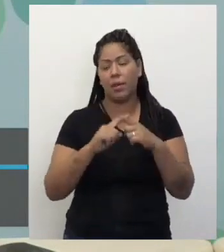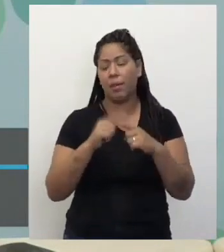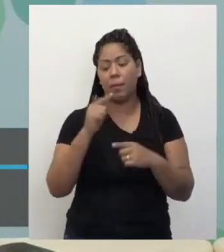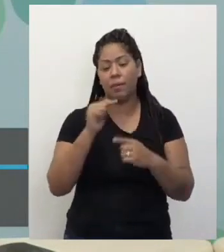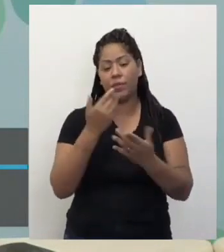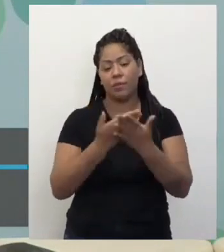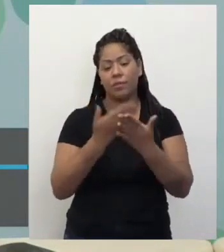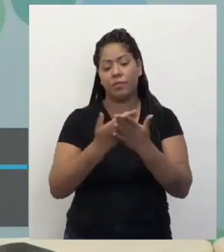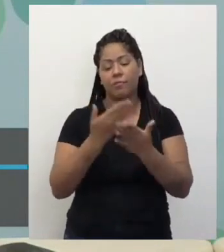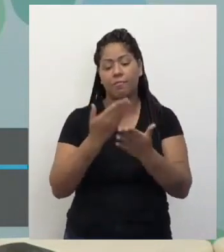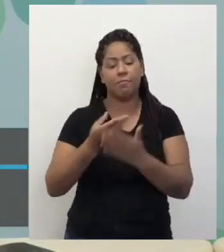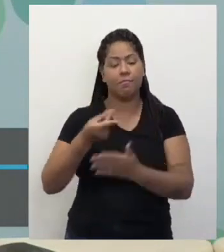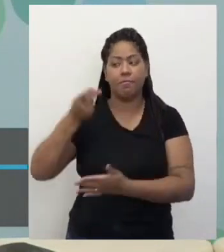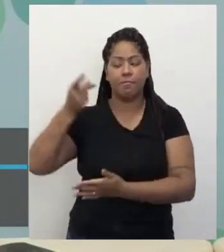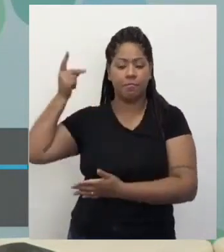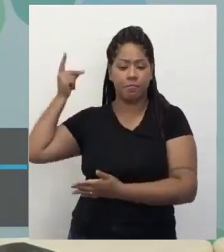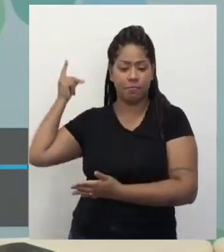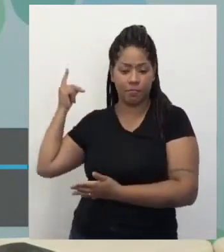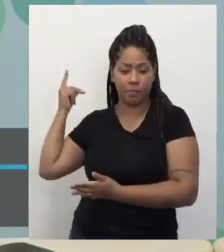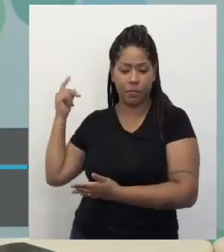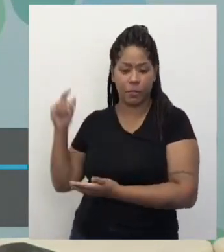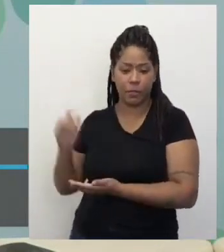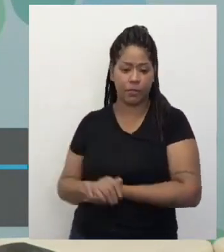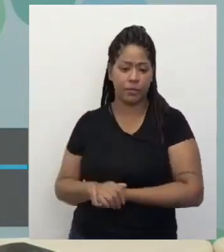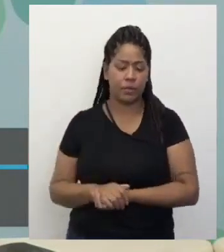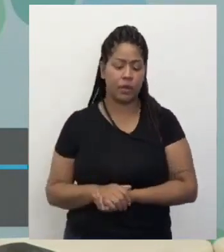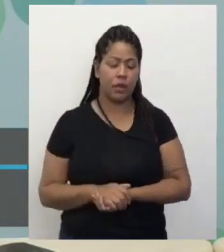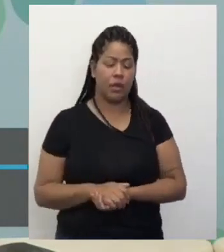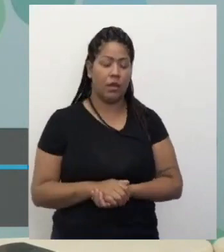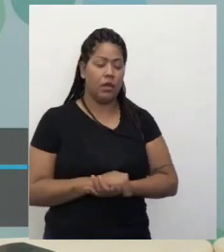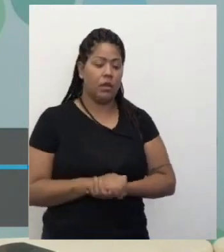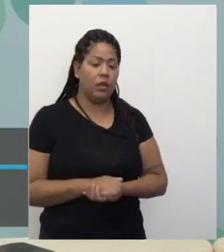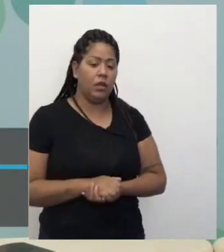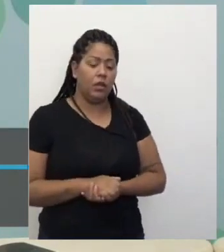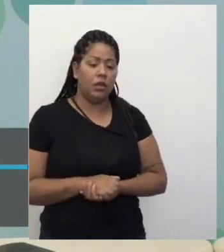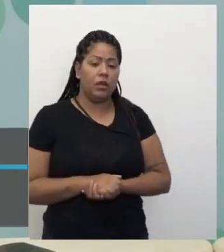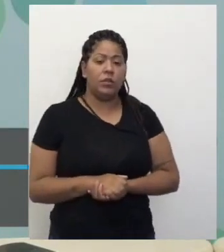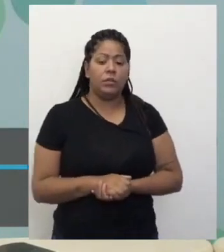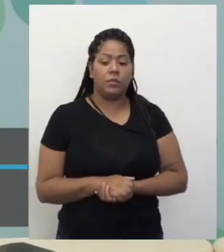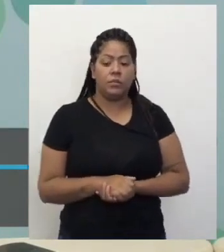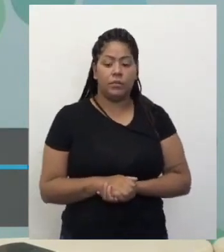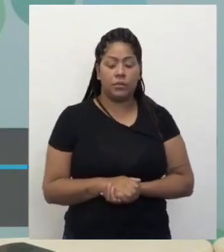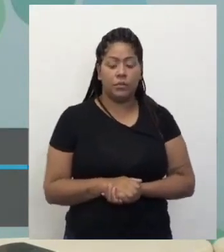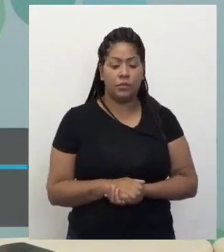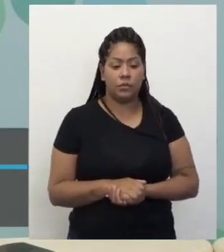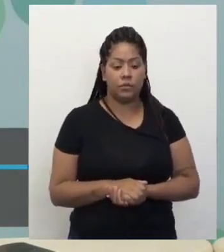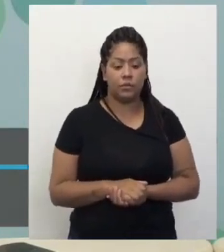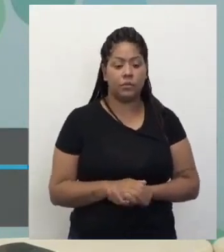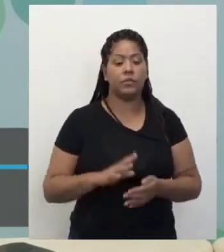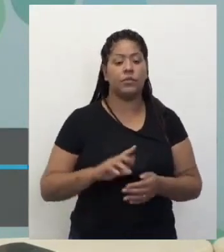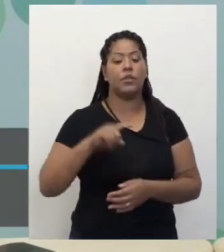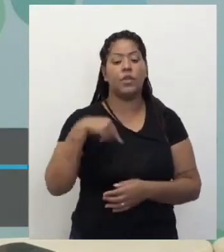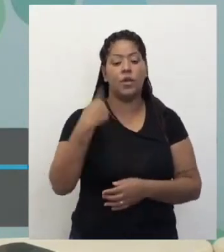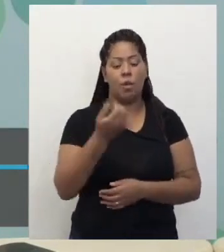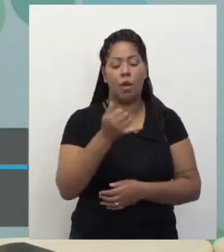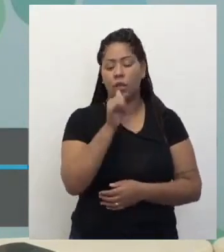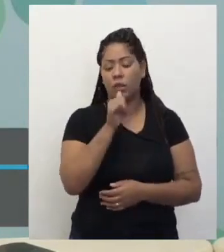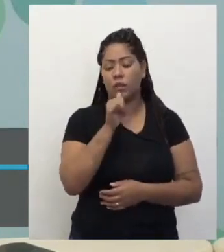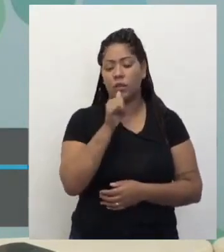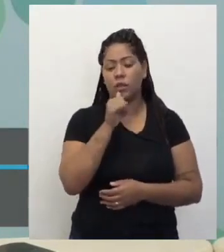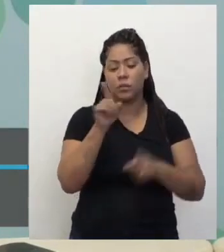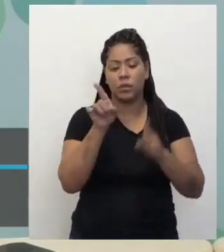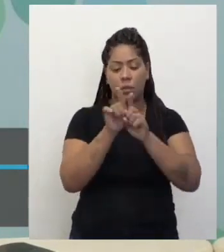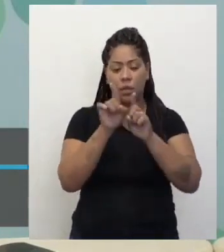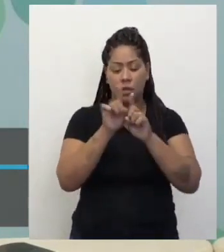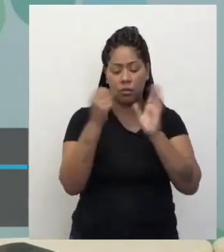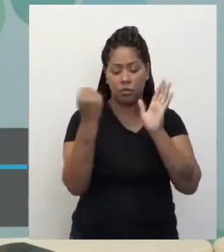valorizada naquele momento, e sim a posse, a propriedade da terra, né? Então, outro exemplo aí, só para deixar